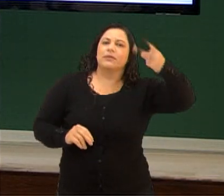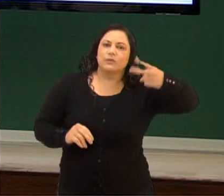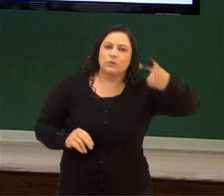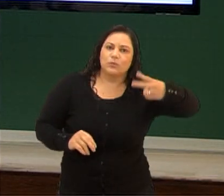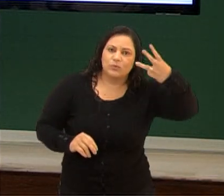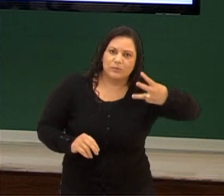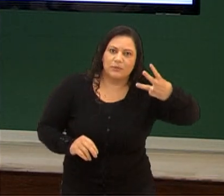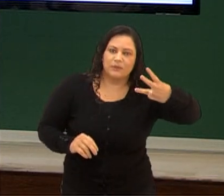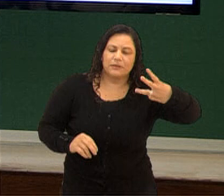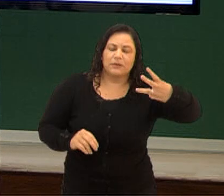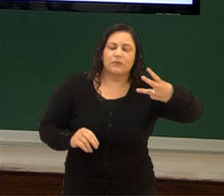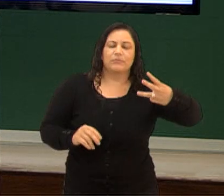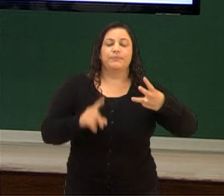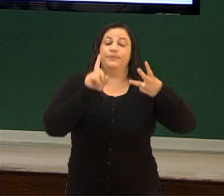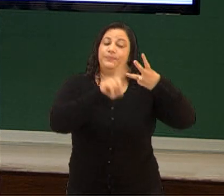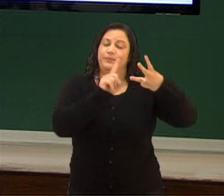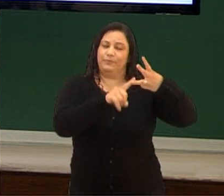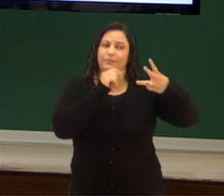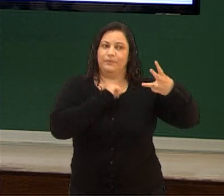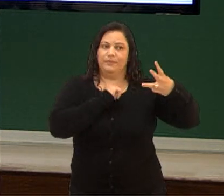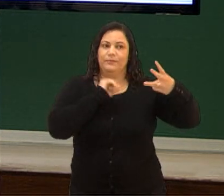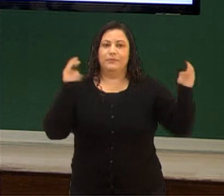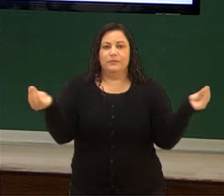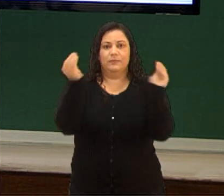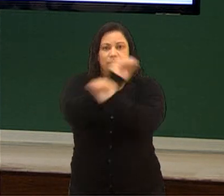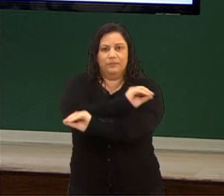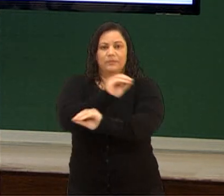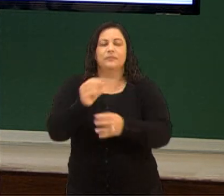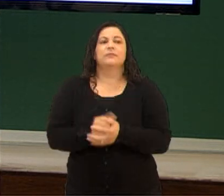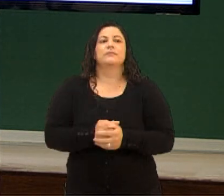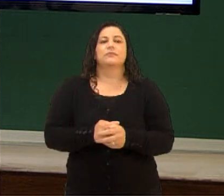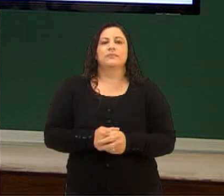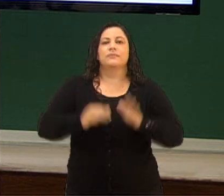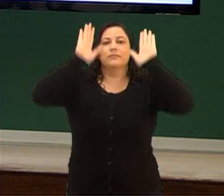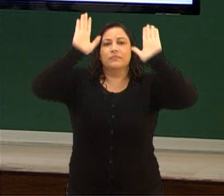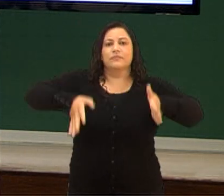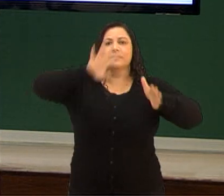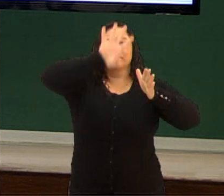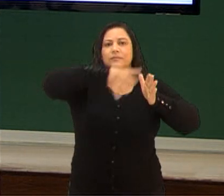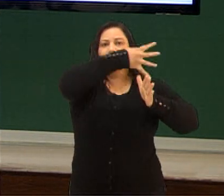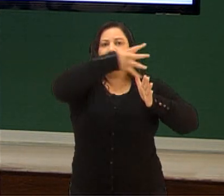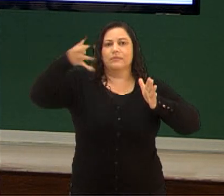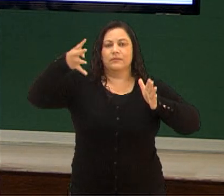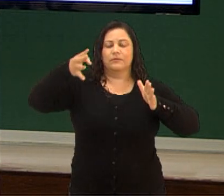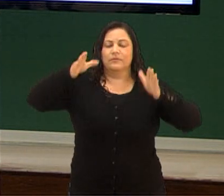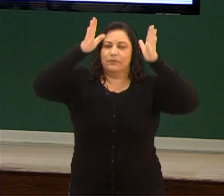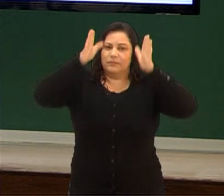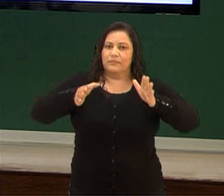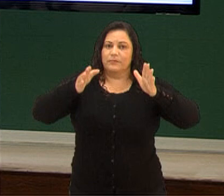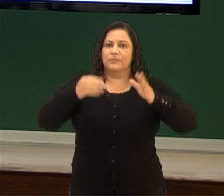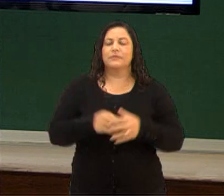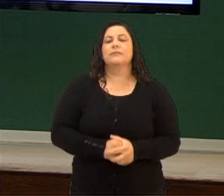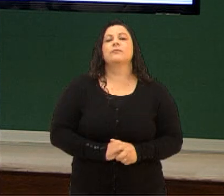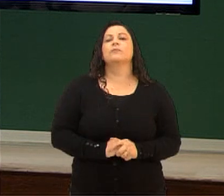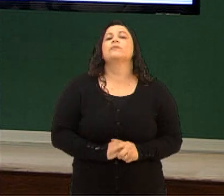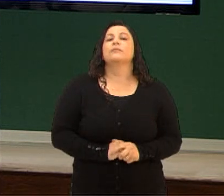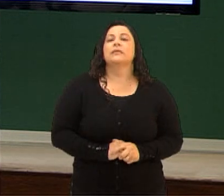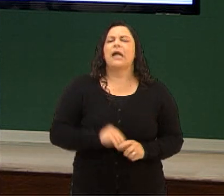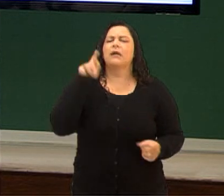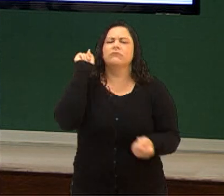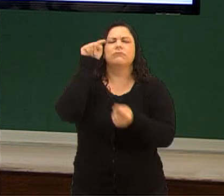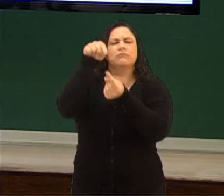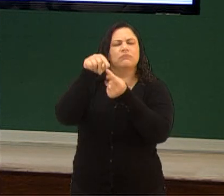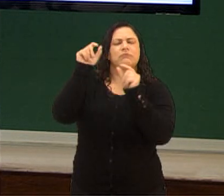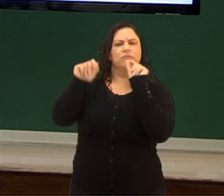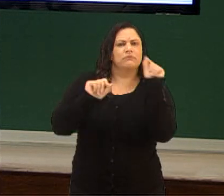Vamos fazer a transposta dos cofatores? Vou pegar essa matriz, certo? Que é a matriz dos cofatores,